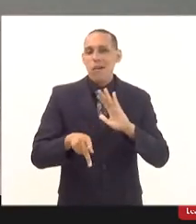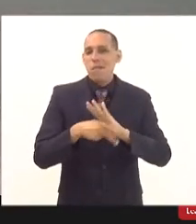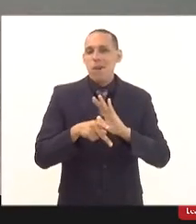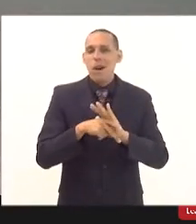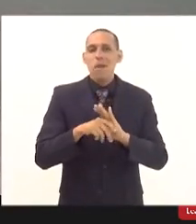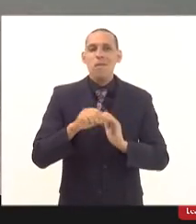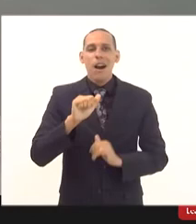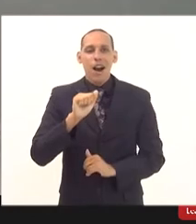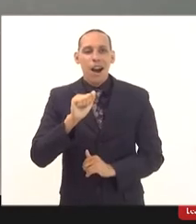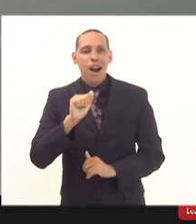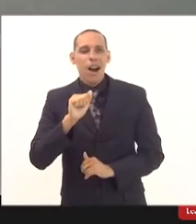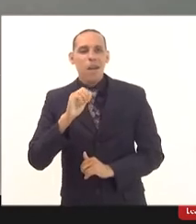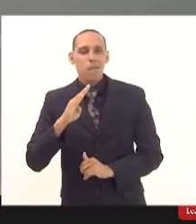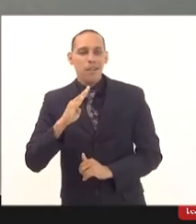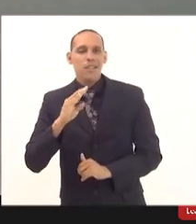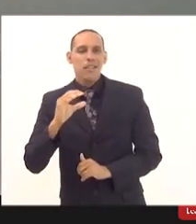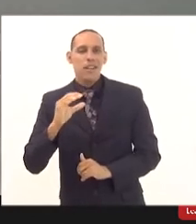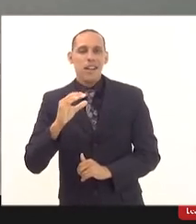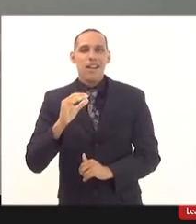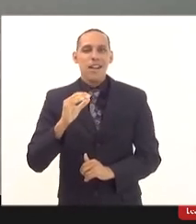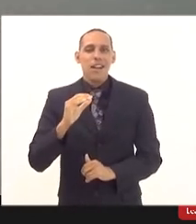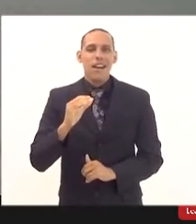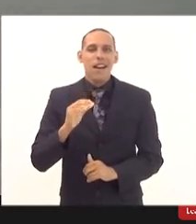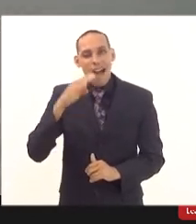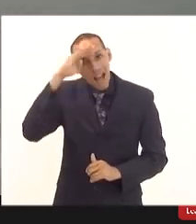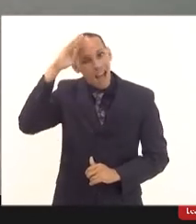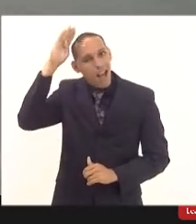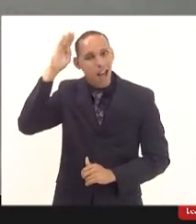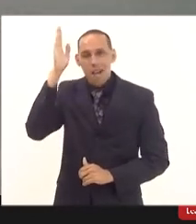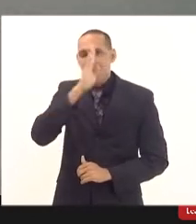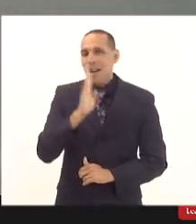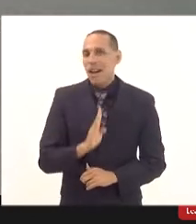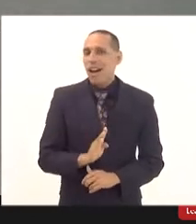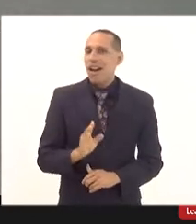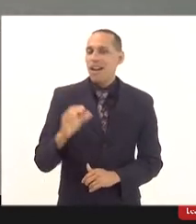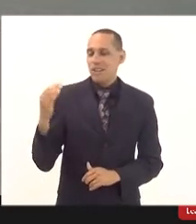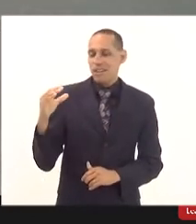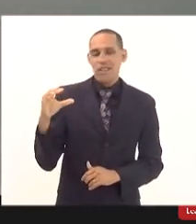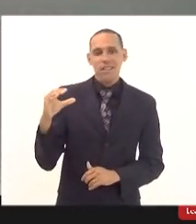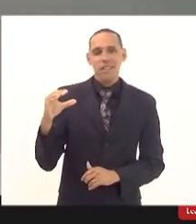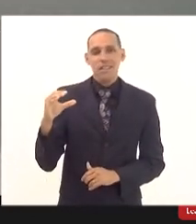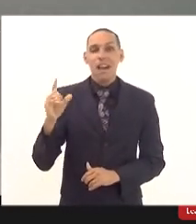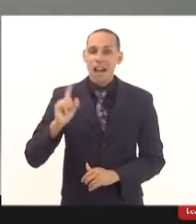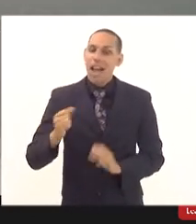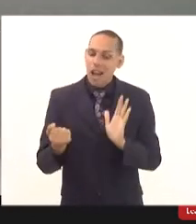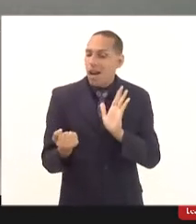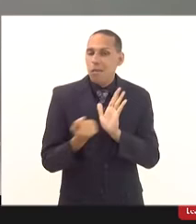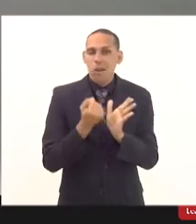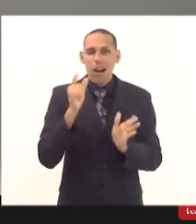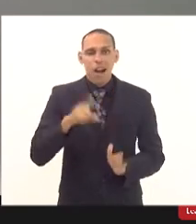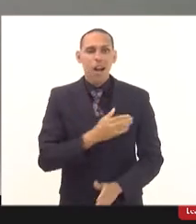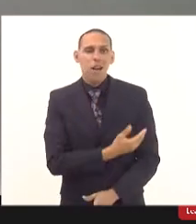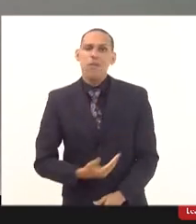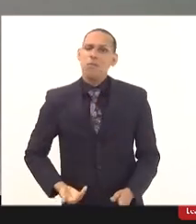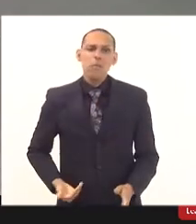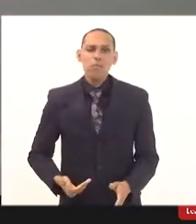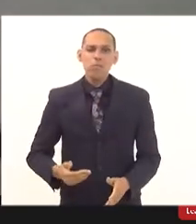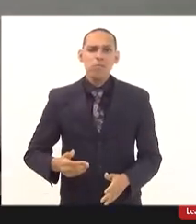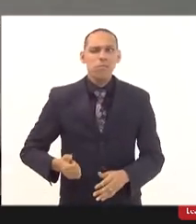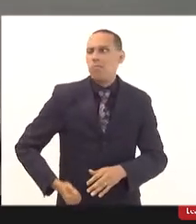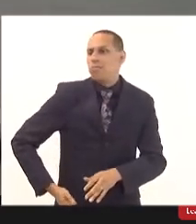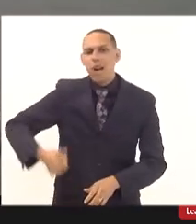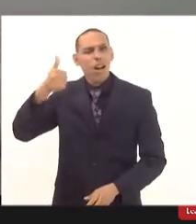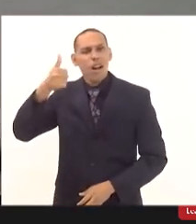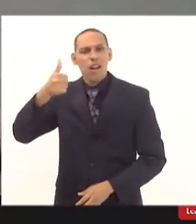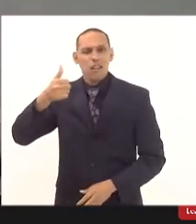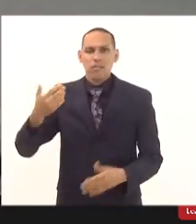Academia Brasileira de ciências então a nasceu já com essa marca de ter uma emissora pública e foi na minha opinião a mais pura de todas e